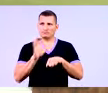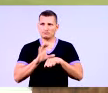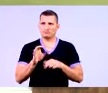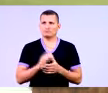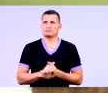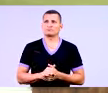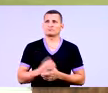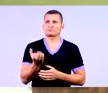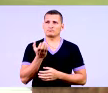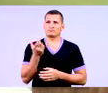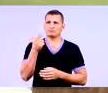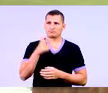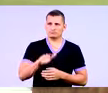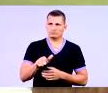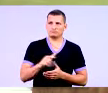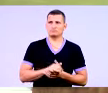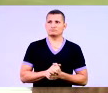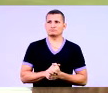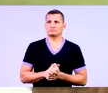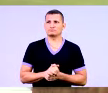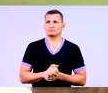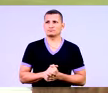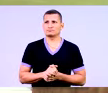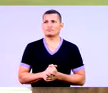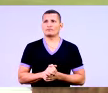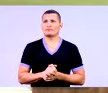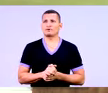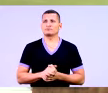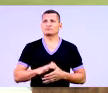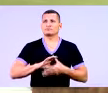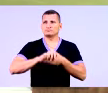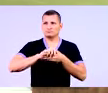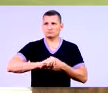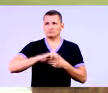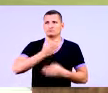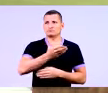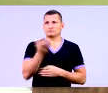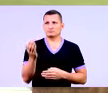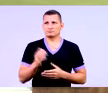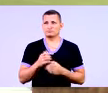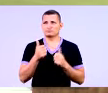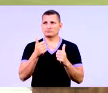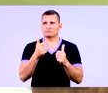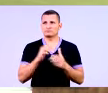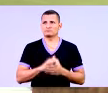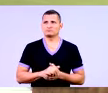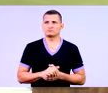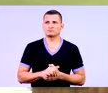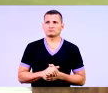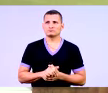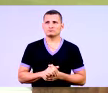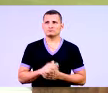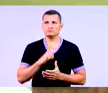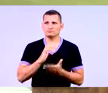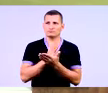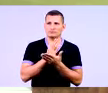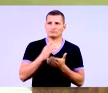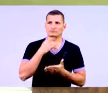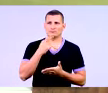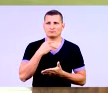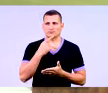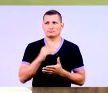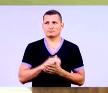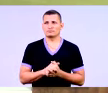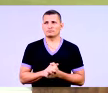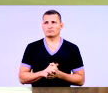novamente é nossas ruas nossas saudações aí vocês bacana e assim nós tivemos algumas dúvidas para o são miguel